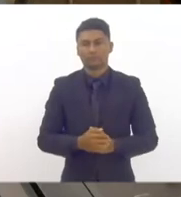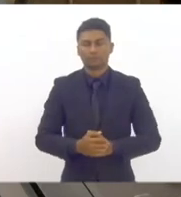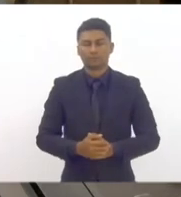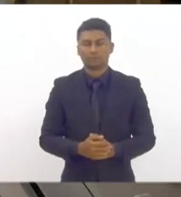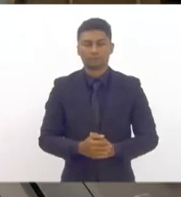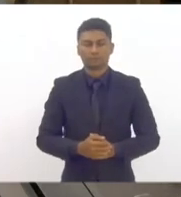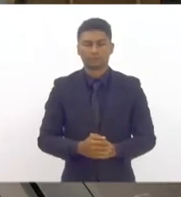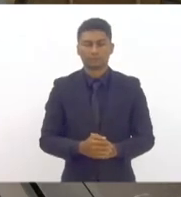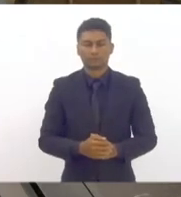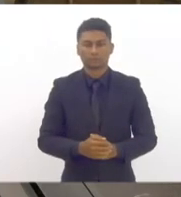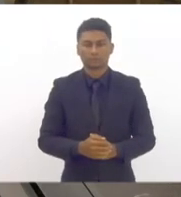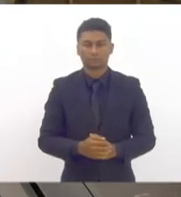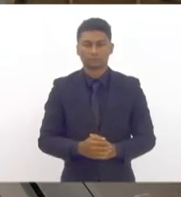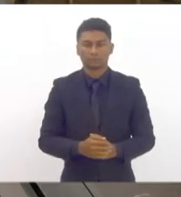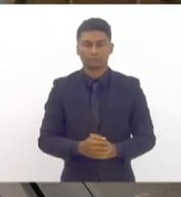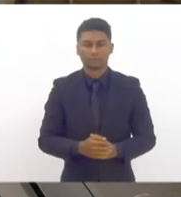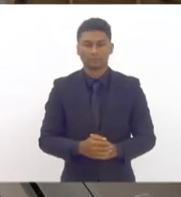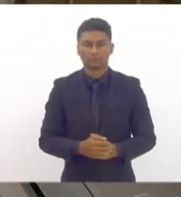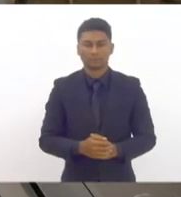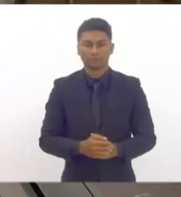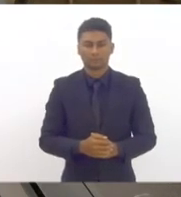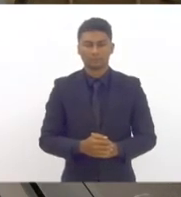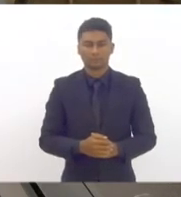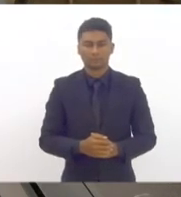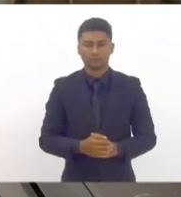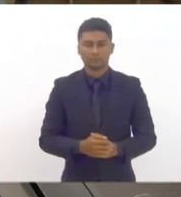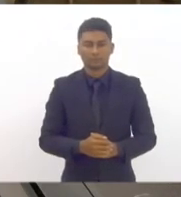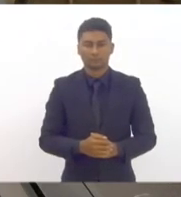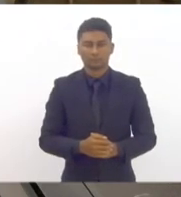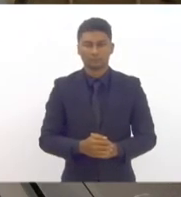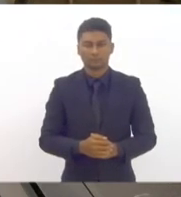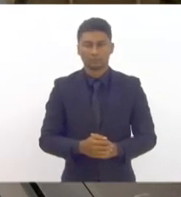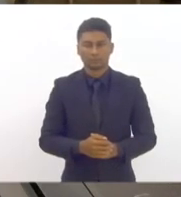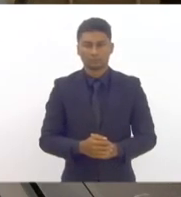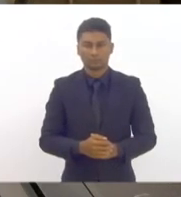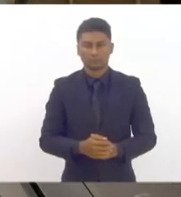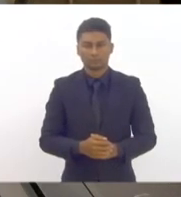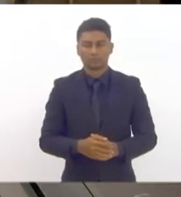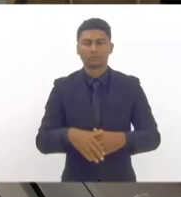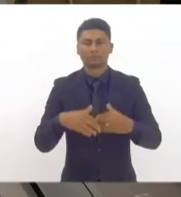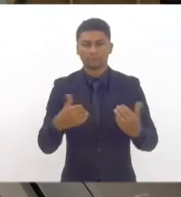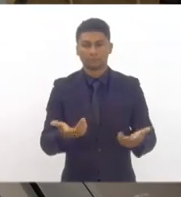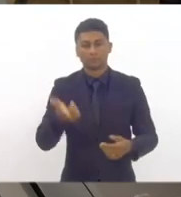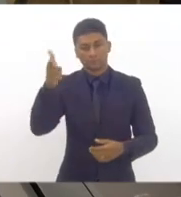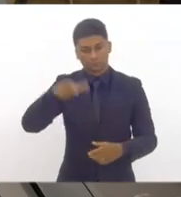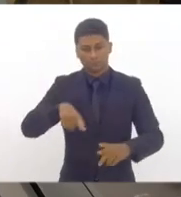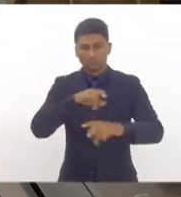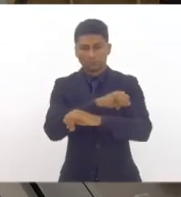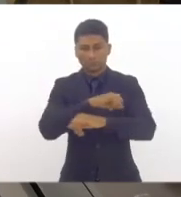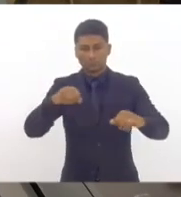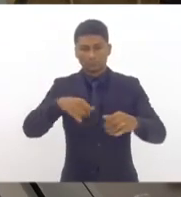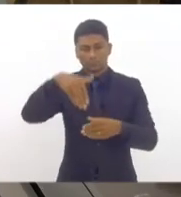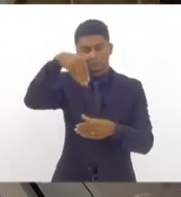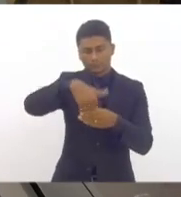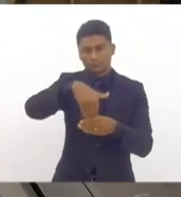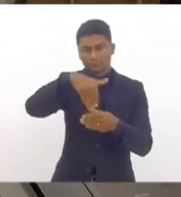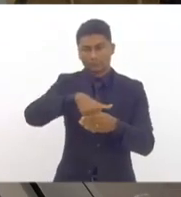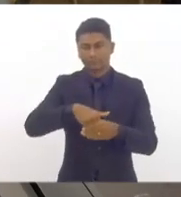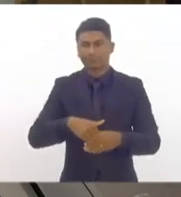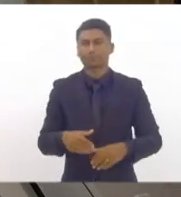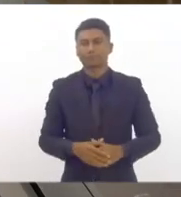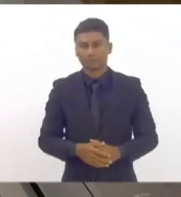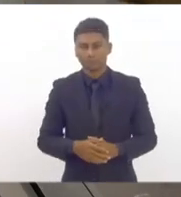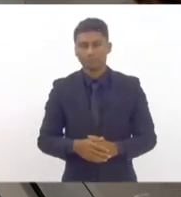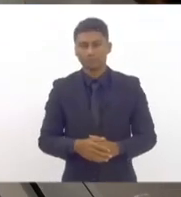concorrência. Então... vou resgatar, então, o resultado final da eleição para ficar